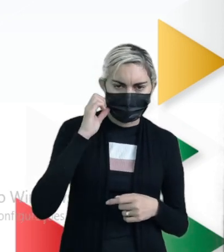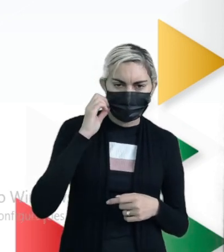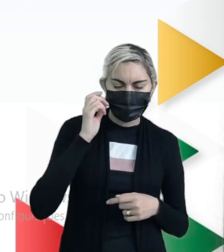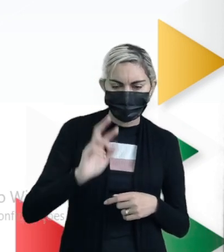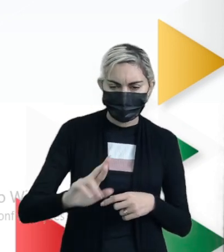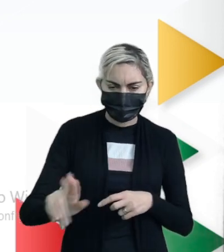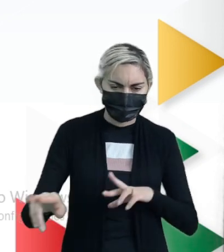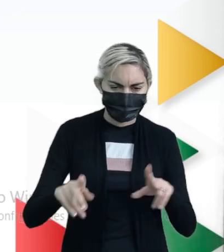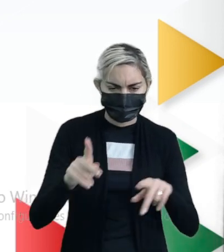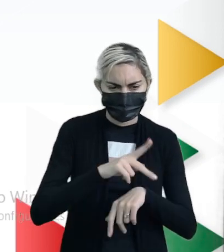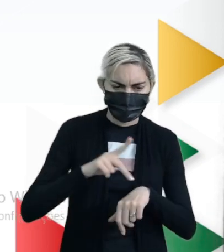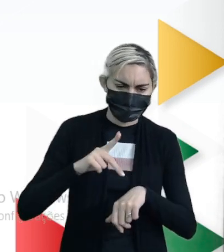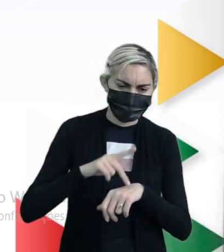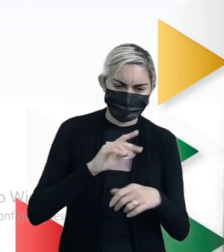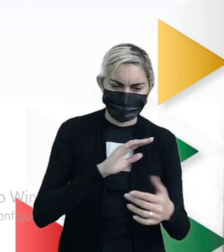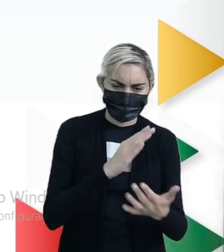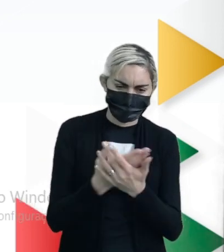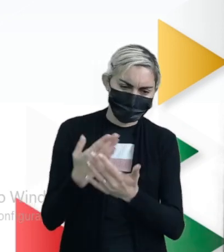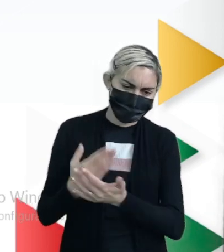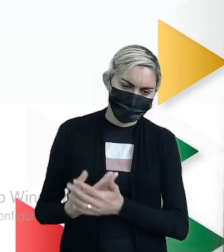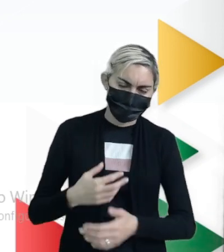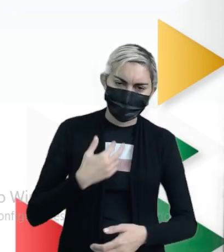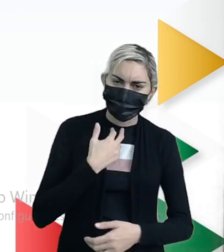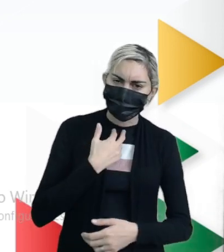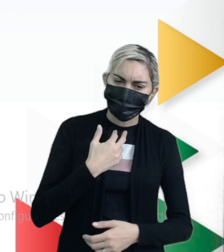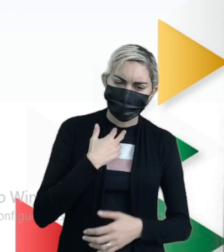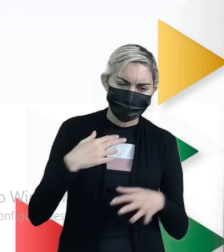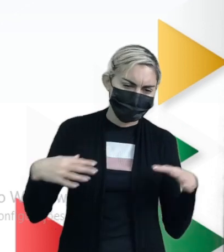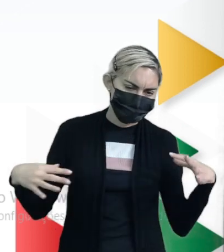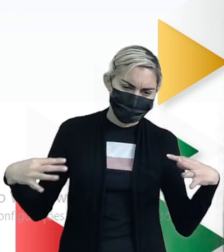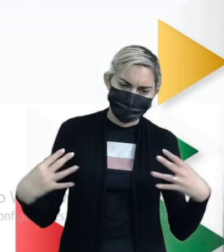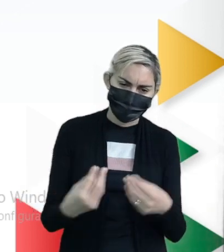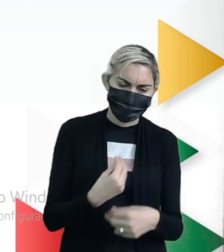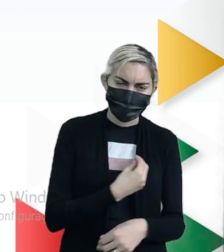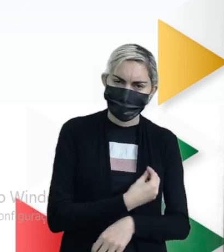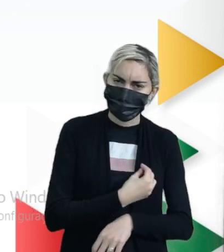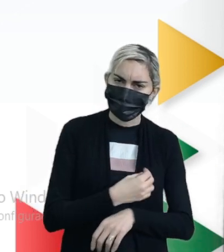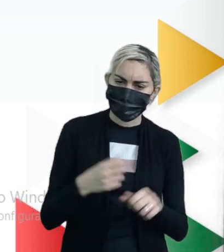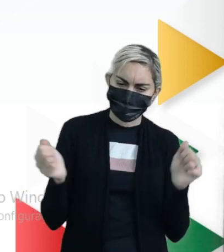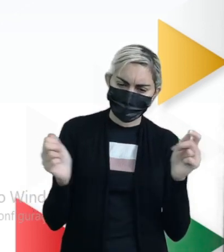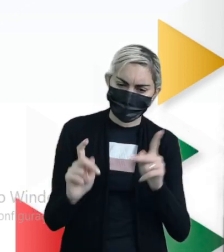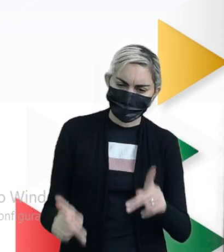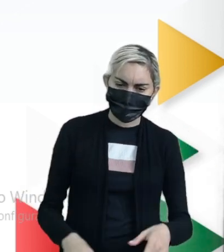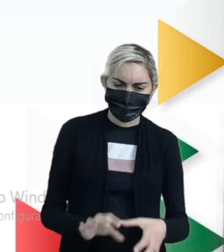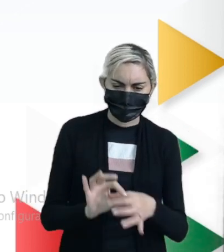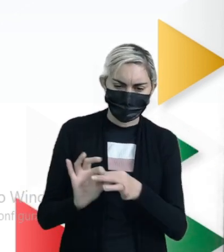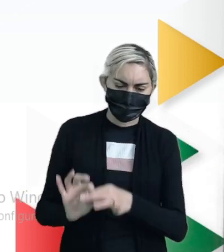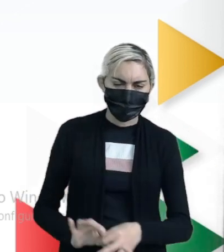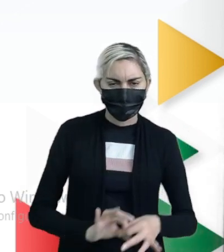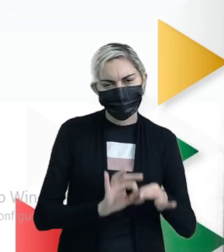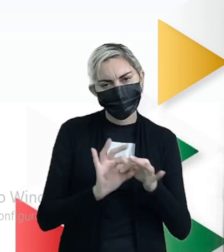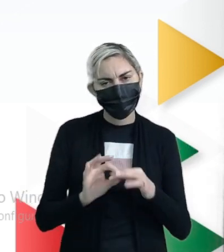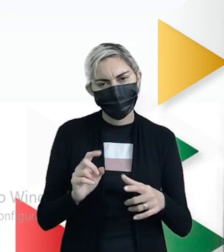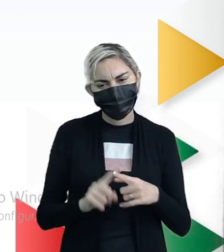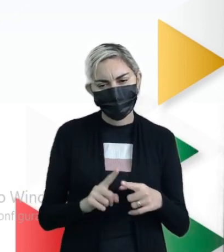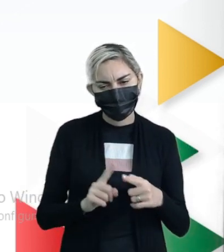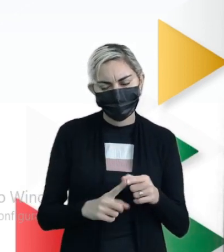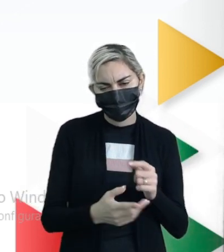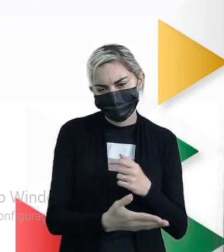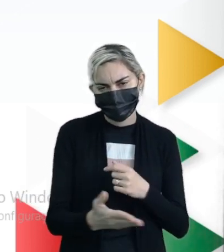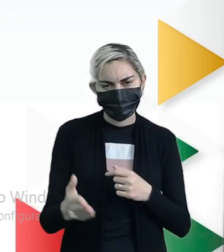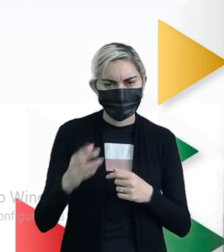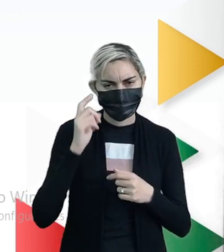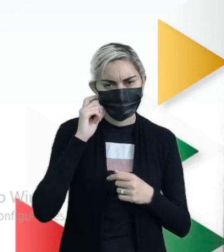países, com diferentes crenças, não podem todas viver em paz juntas? Por quê? Porque elas